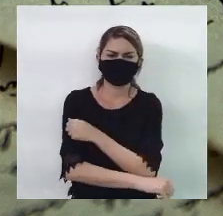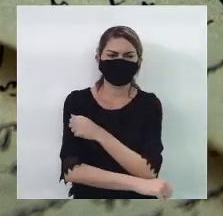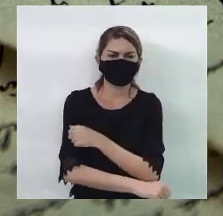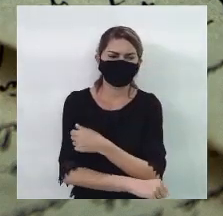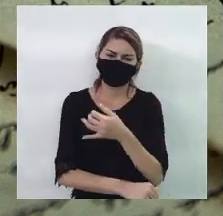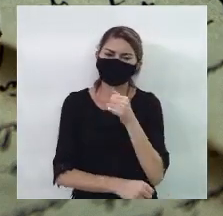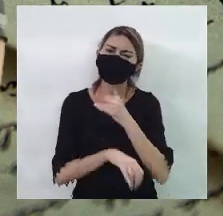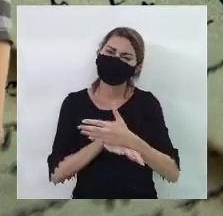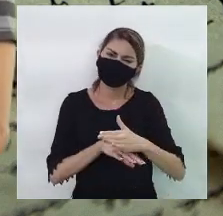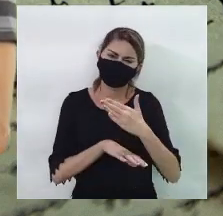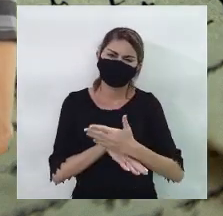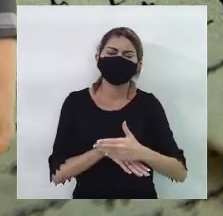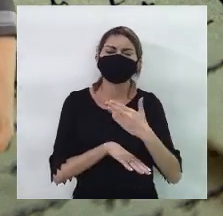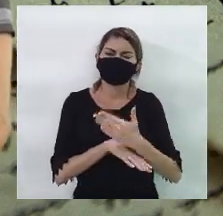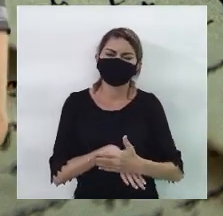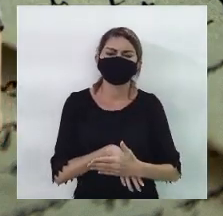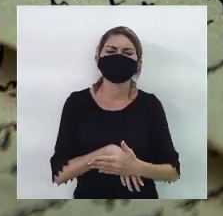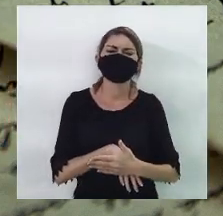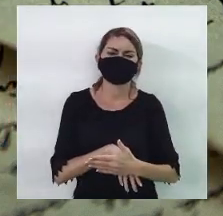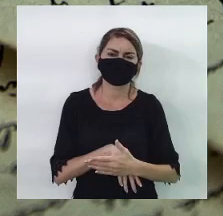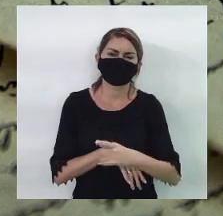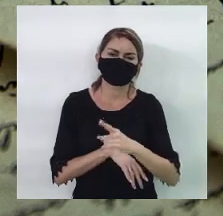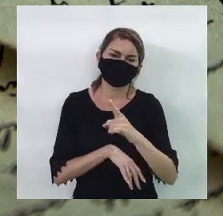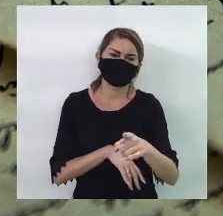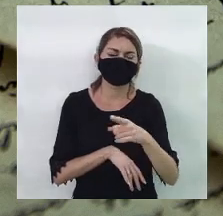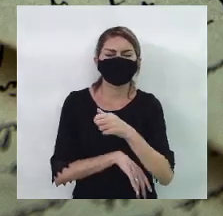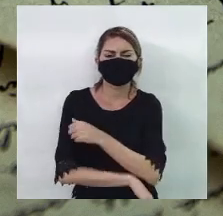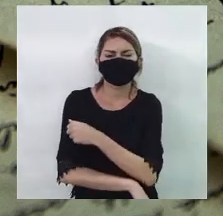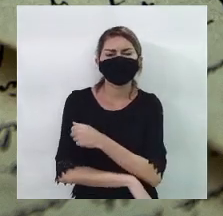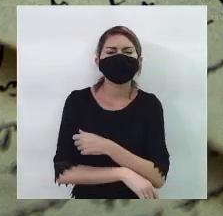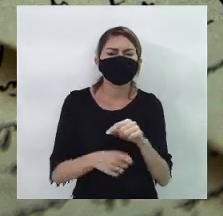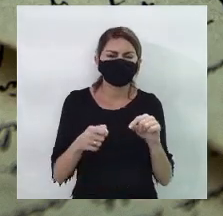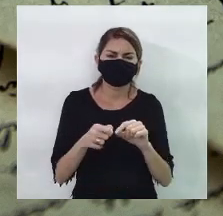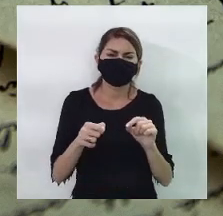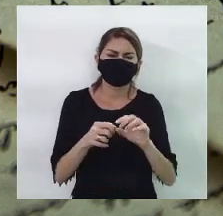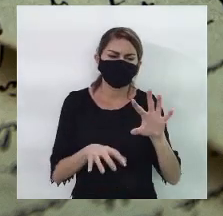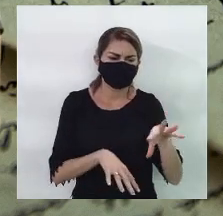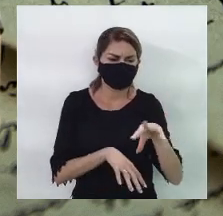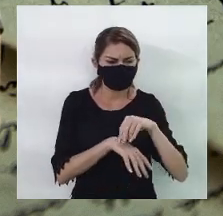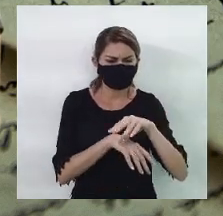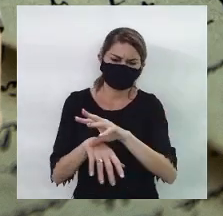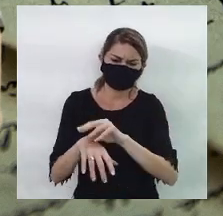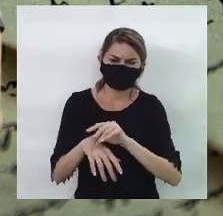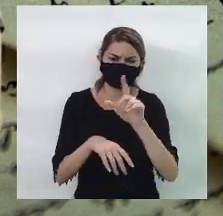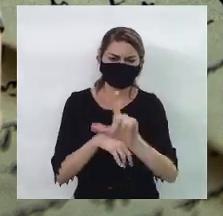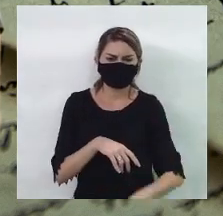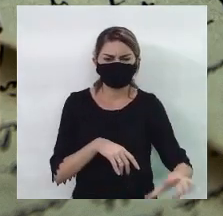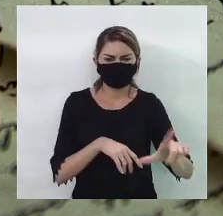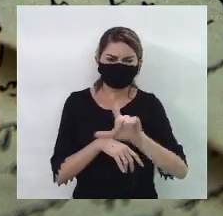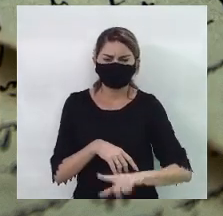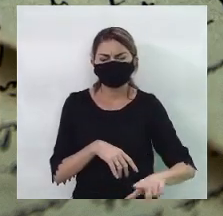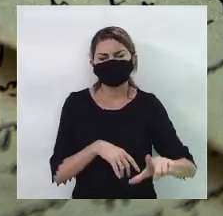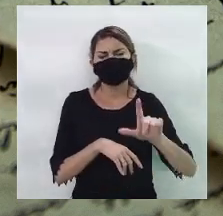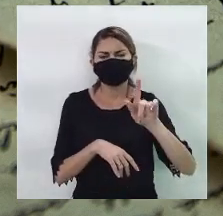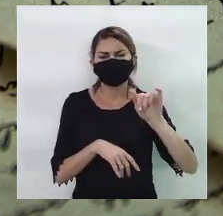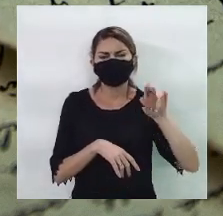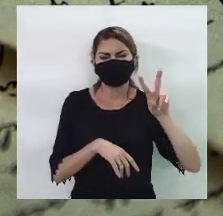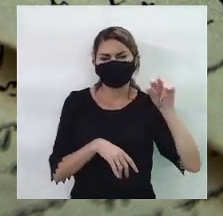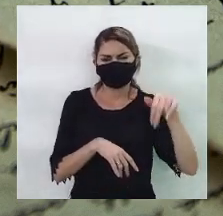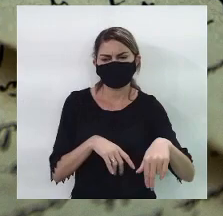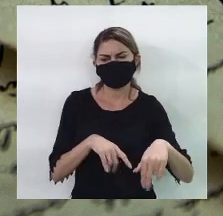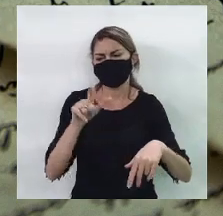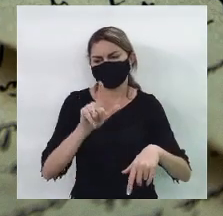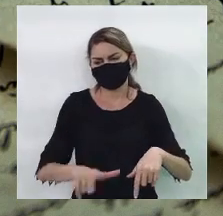é um exercício, sabe qual que eu gostaria que o nosso estudante fizesse um apanhado entre a literatura de Gilvan Lemos e